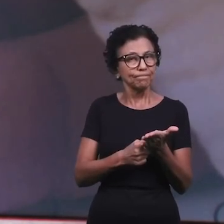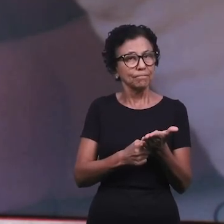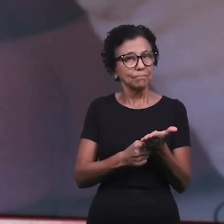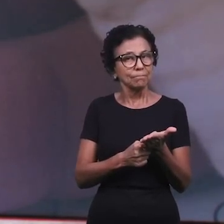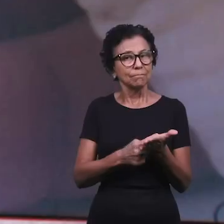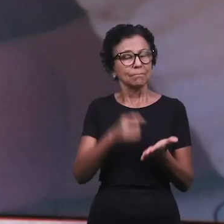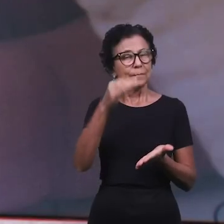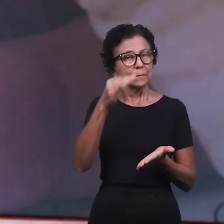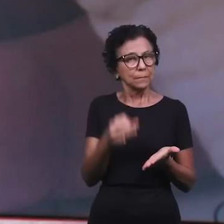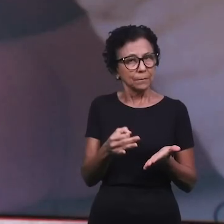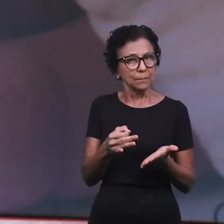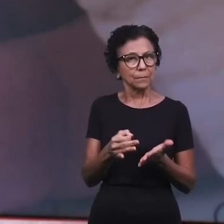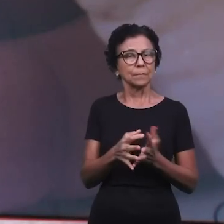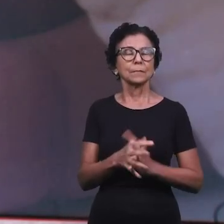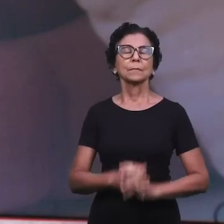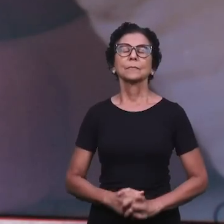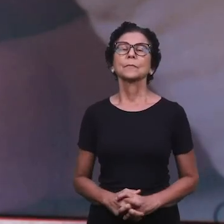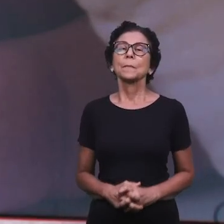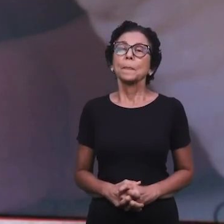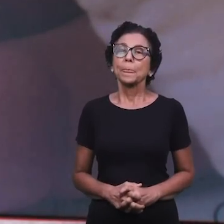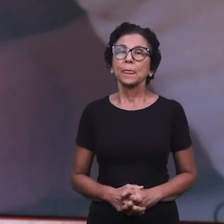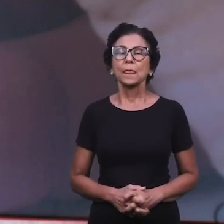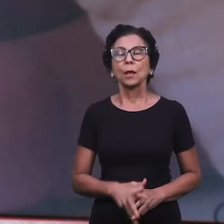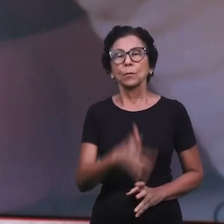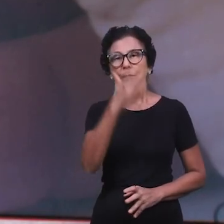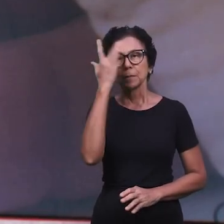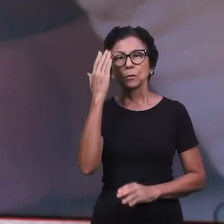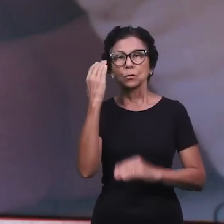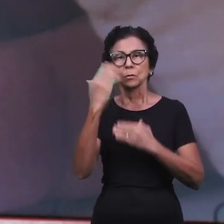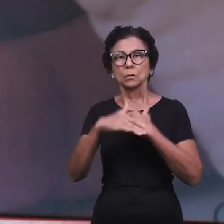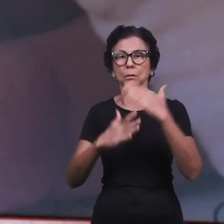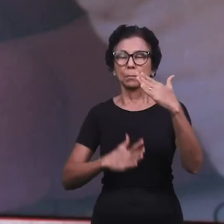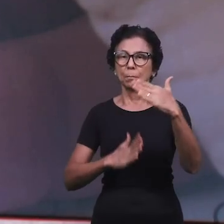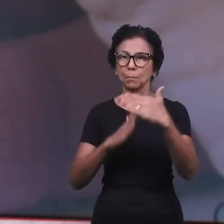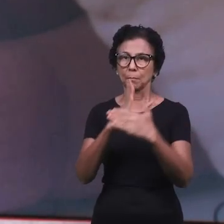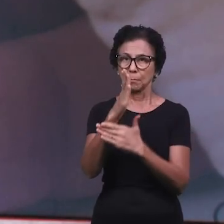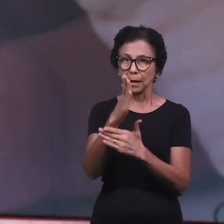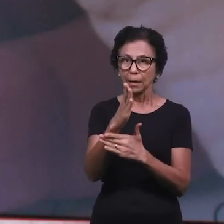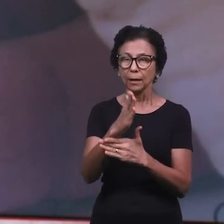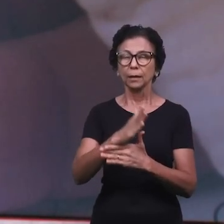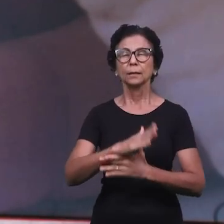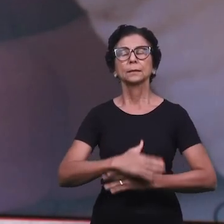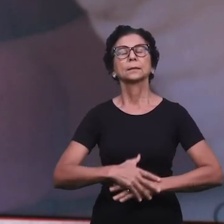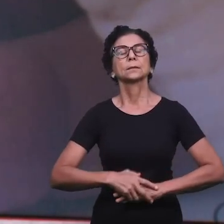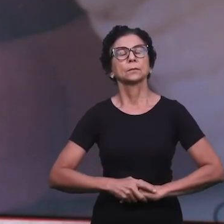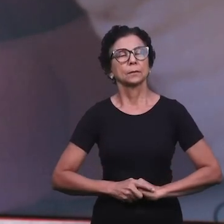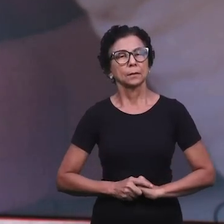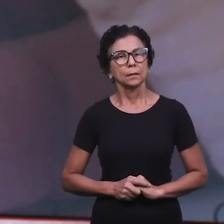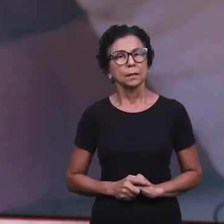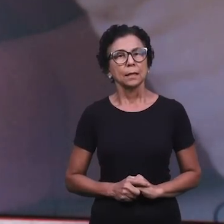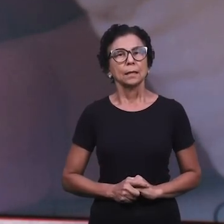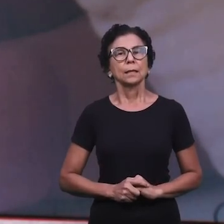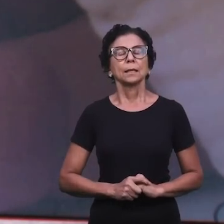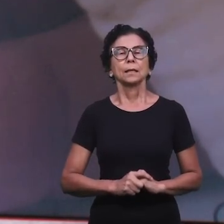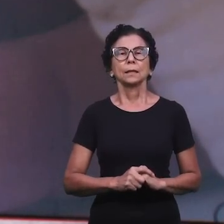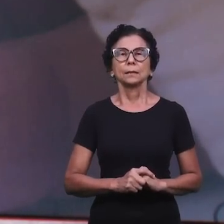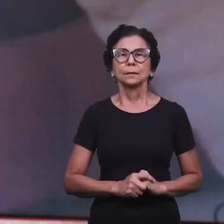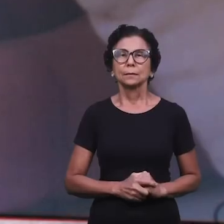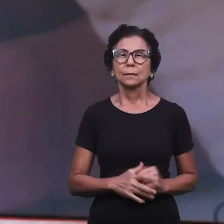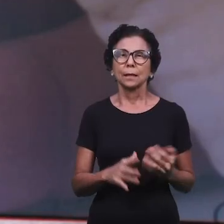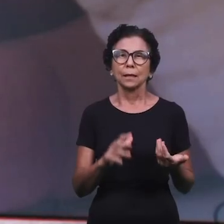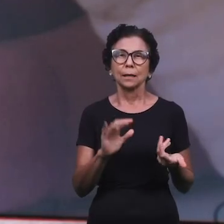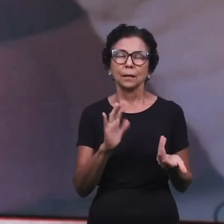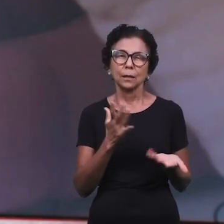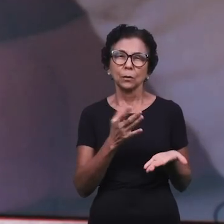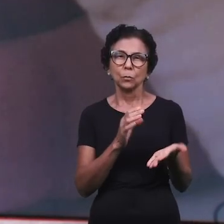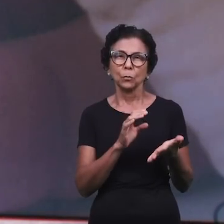E eu vejo sempre isso nos concurseiros aprovados, tá? Eles têm uma maneira, algum método para